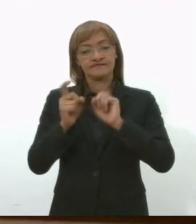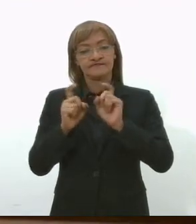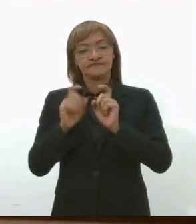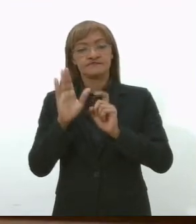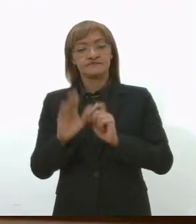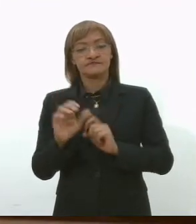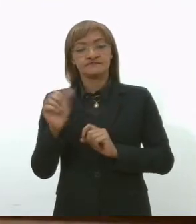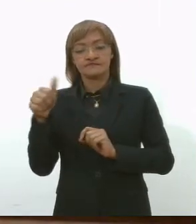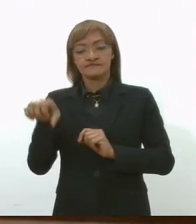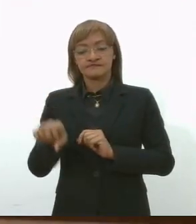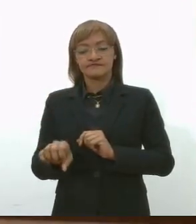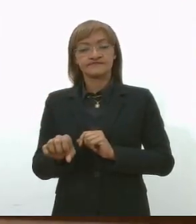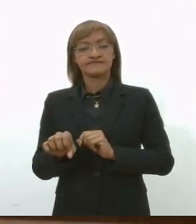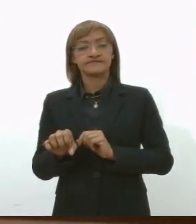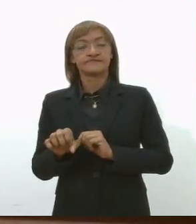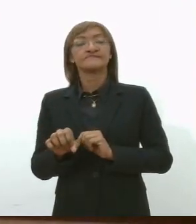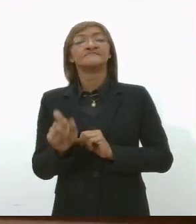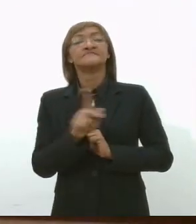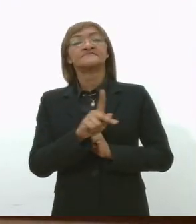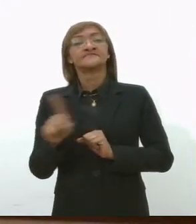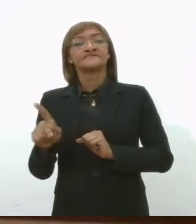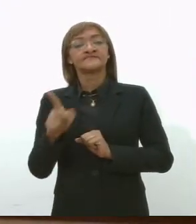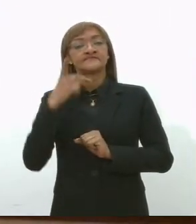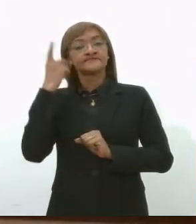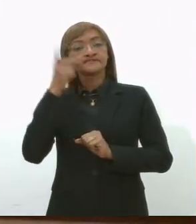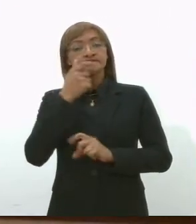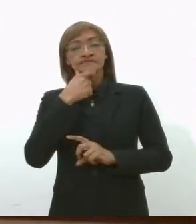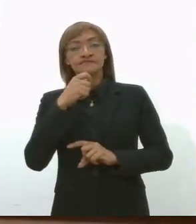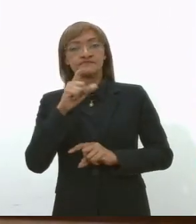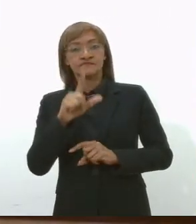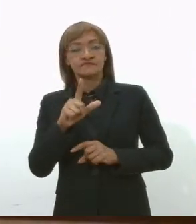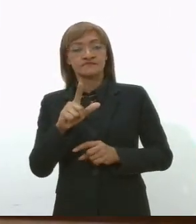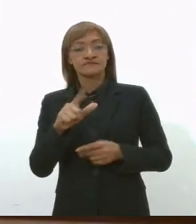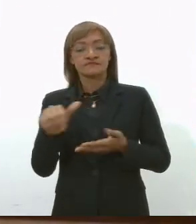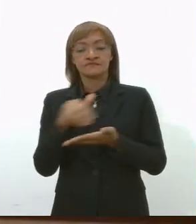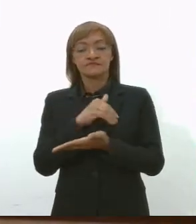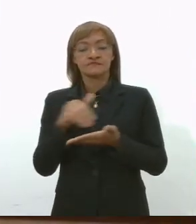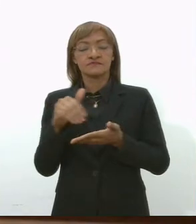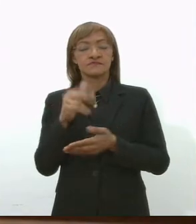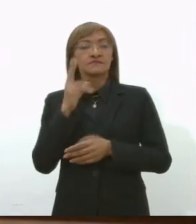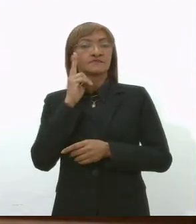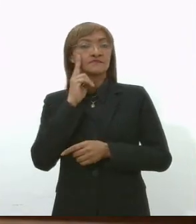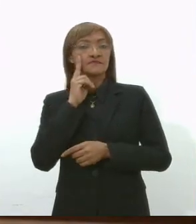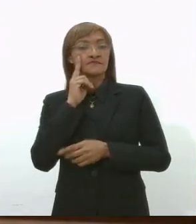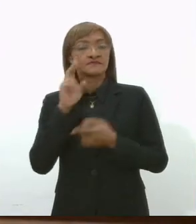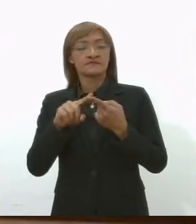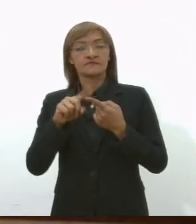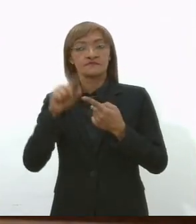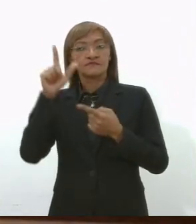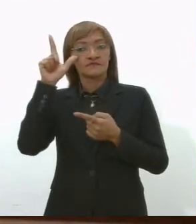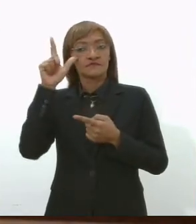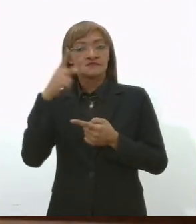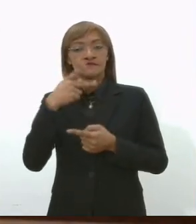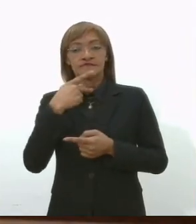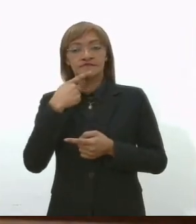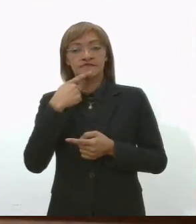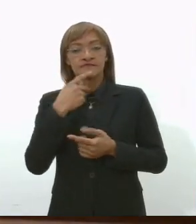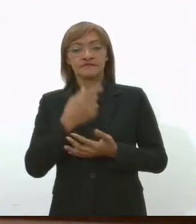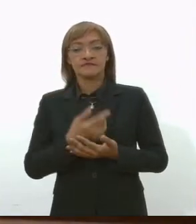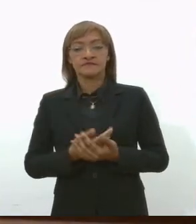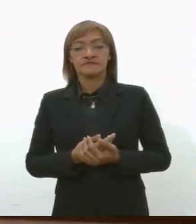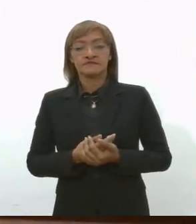19ª Legislatura, com a presidência do senhor deputado Luciano Bispo, secretariada pelos deputados Zezinho Sobral e Luciano Pimentel. A